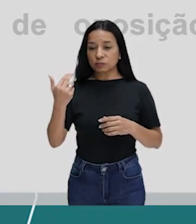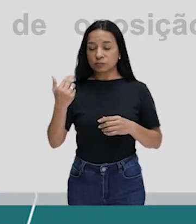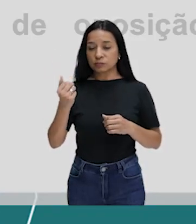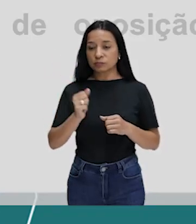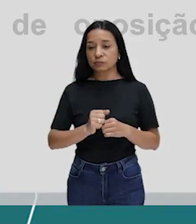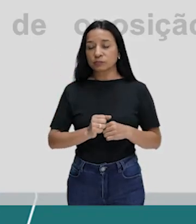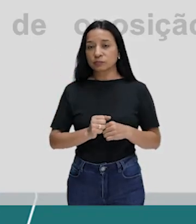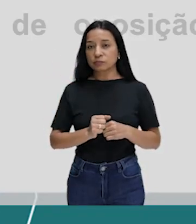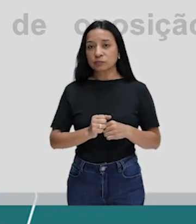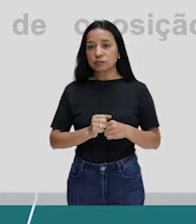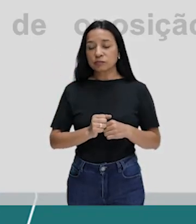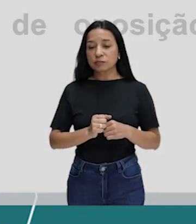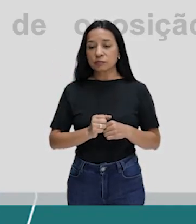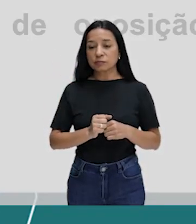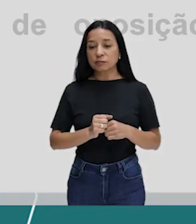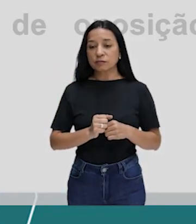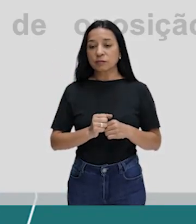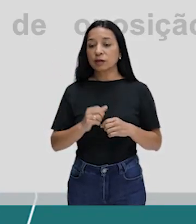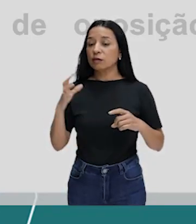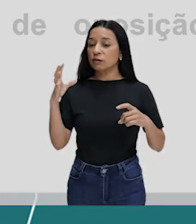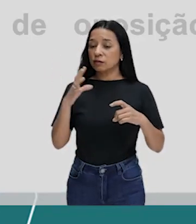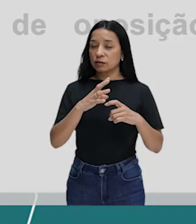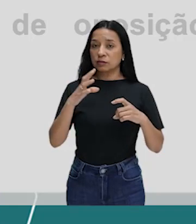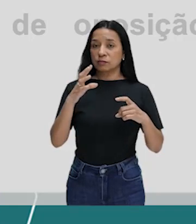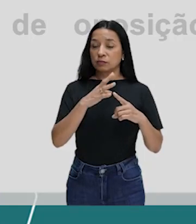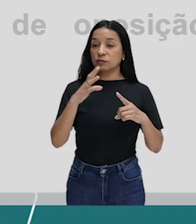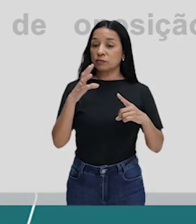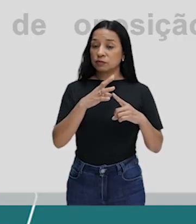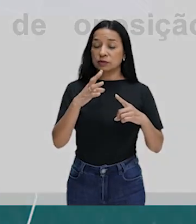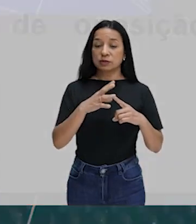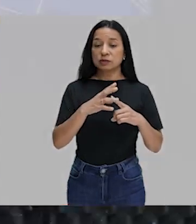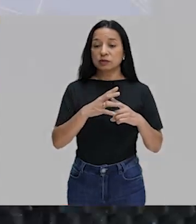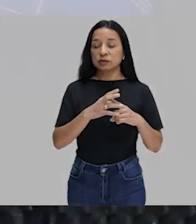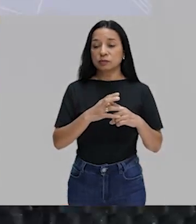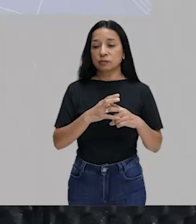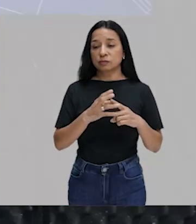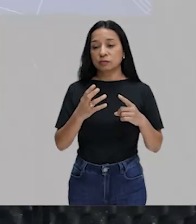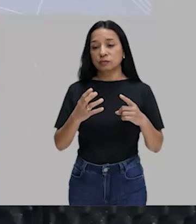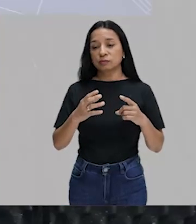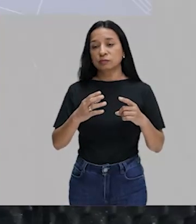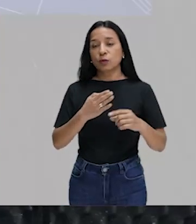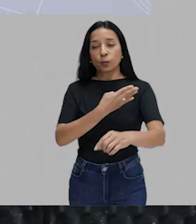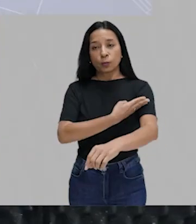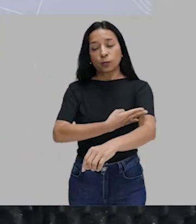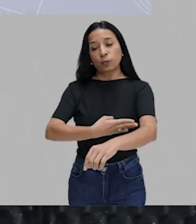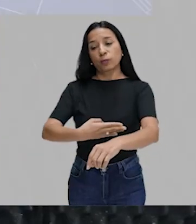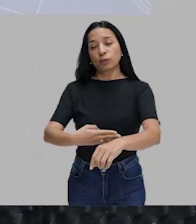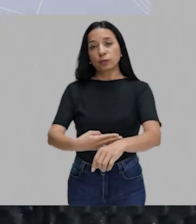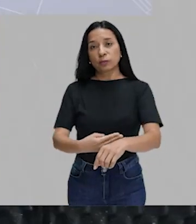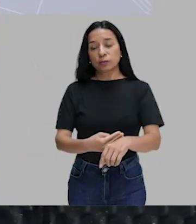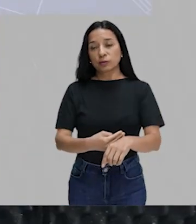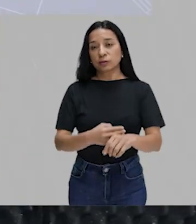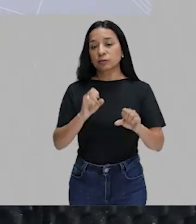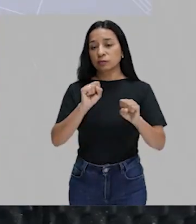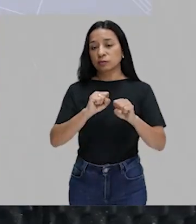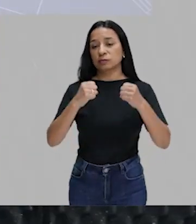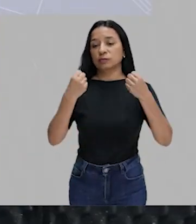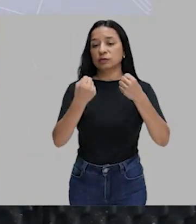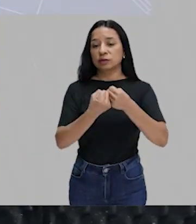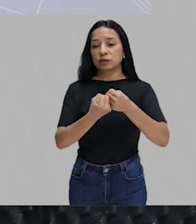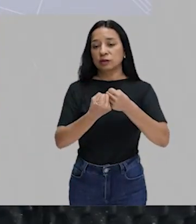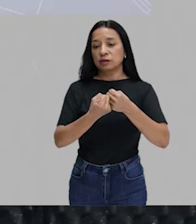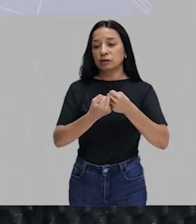fatos históricos, eles vão influenciar diretamente no comportamento da sociedade,